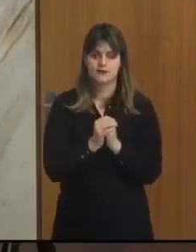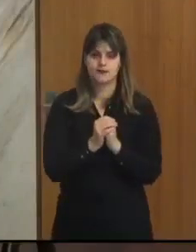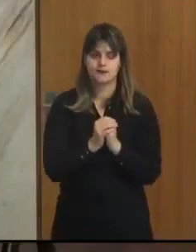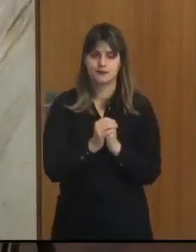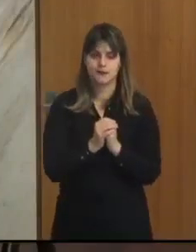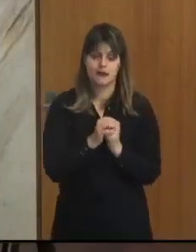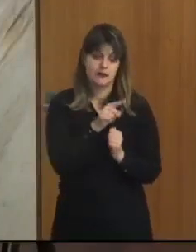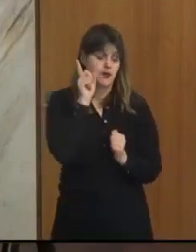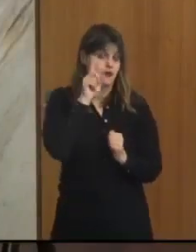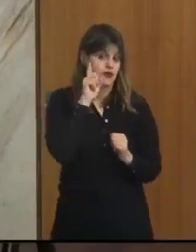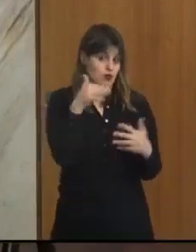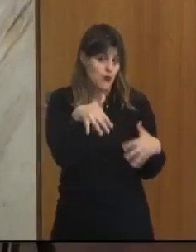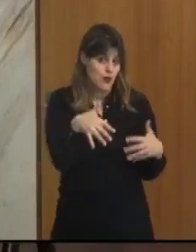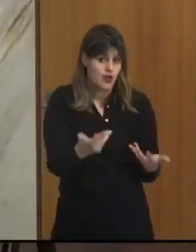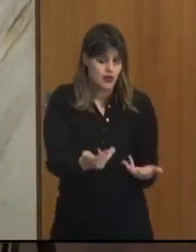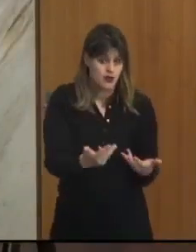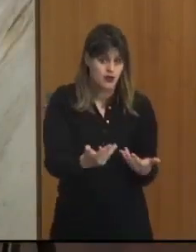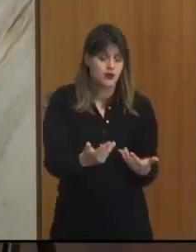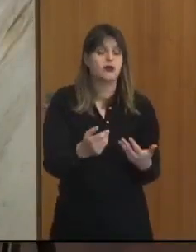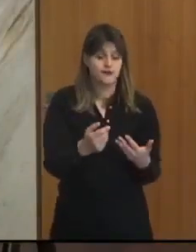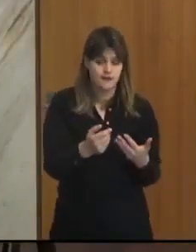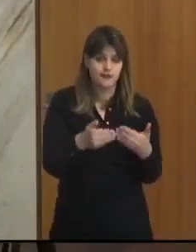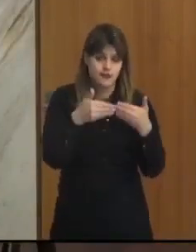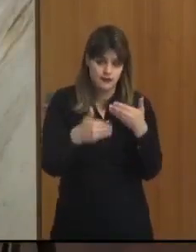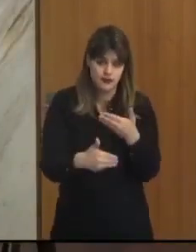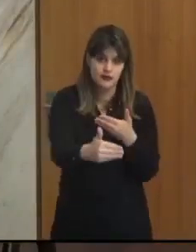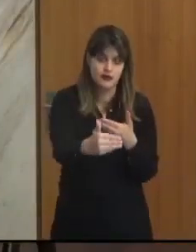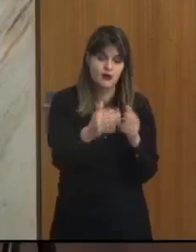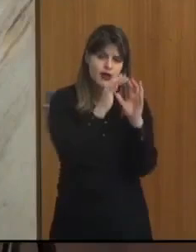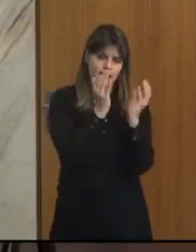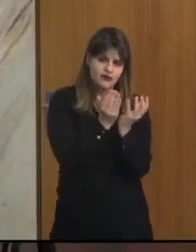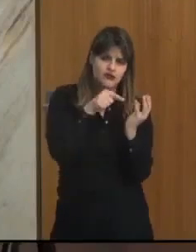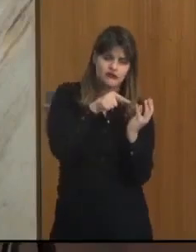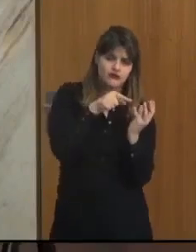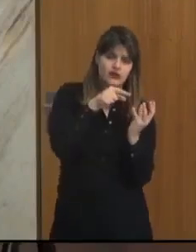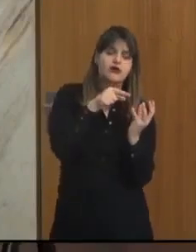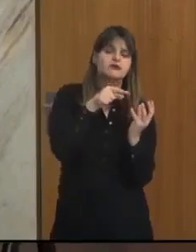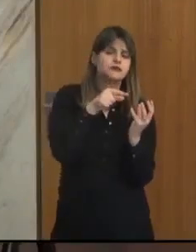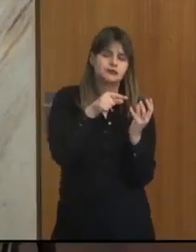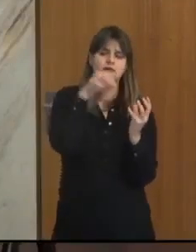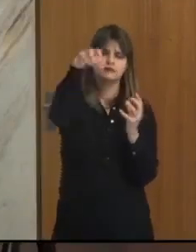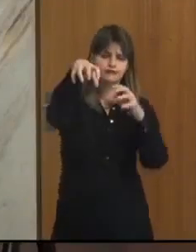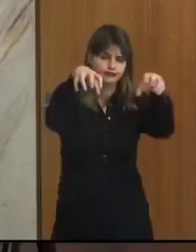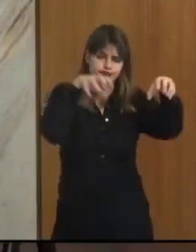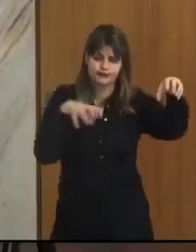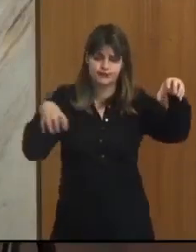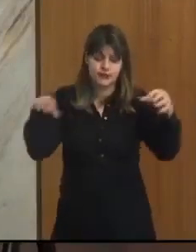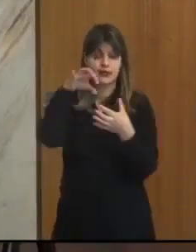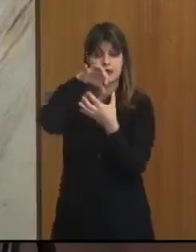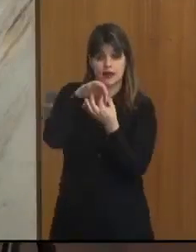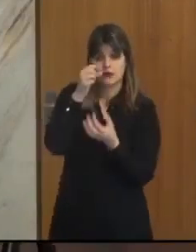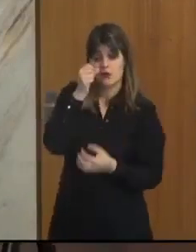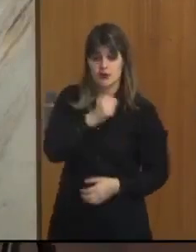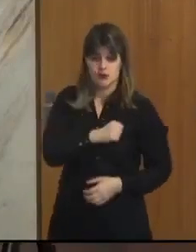de grande importância neste momento. A partir de então, a esfera armilar começou a ser colocada em todos os edifícios relacionados com o Duque.